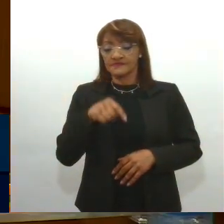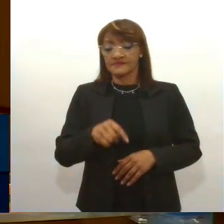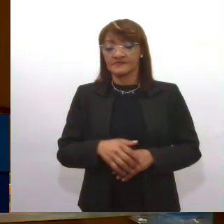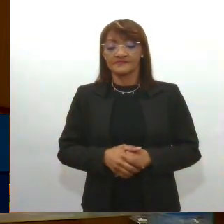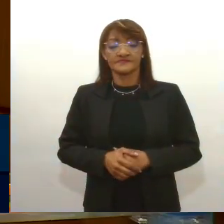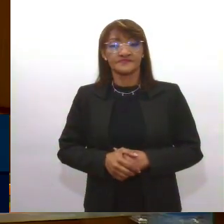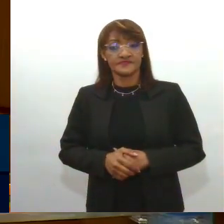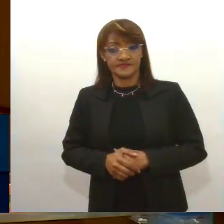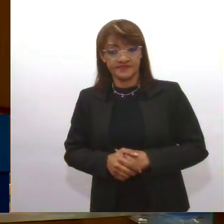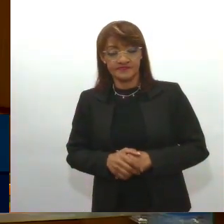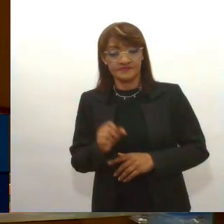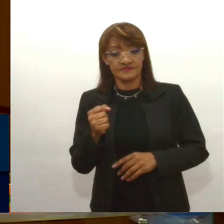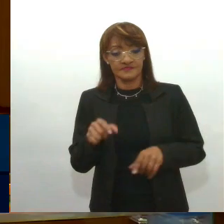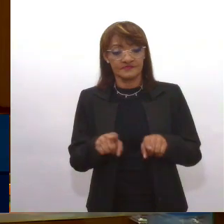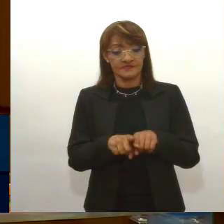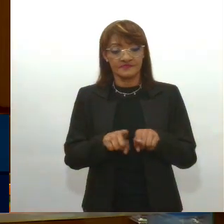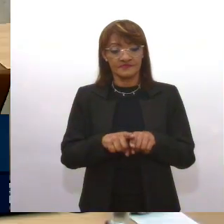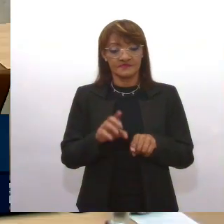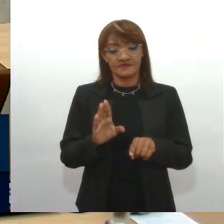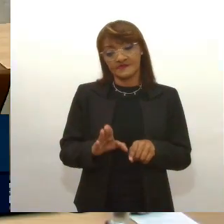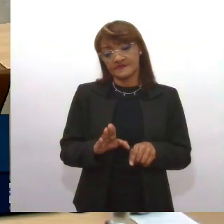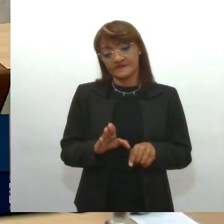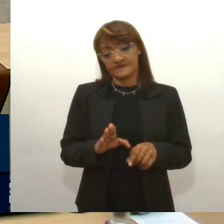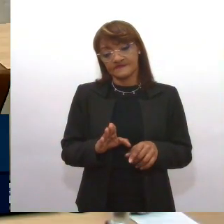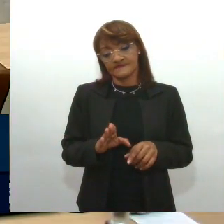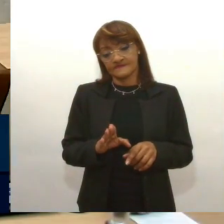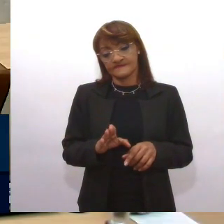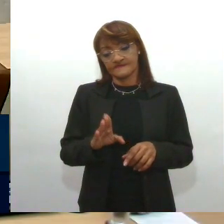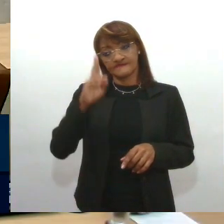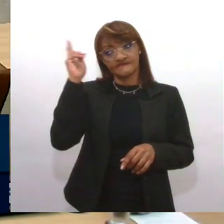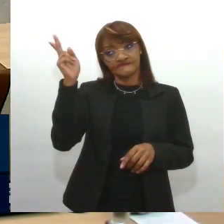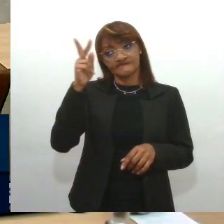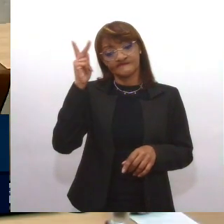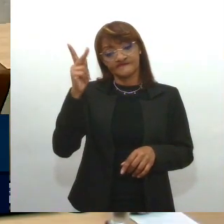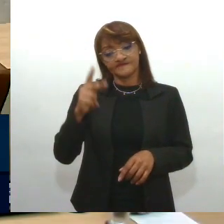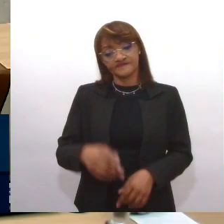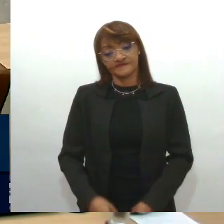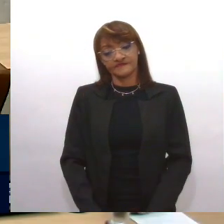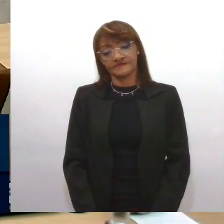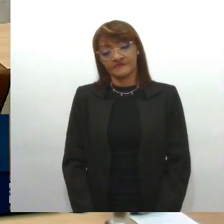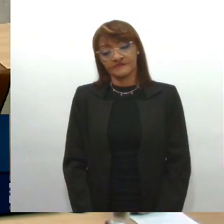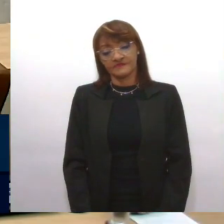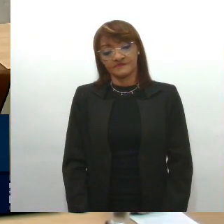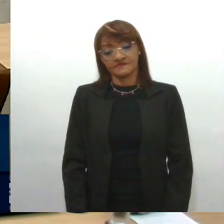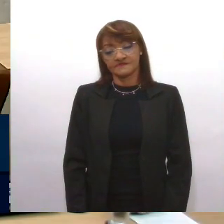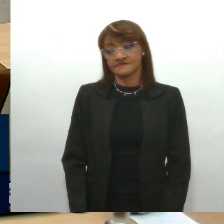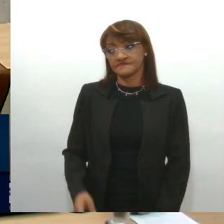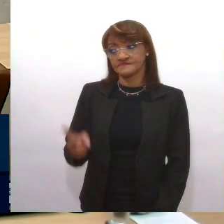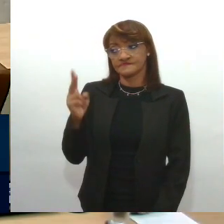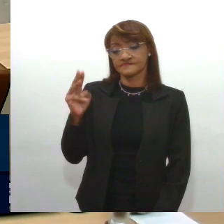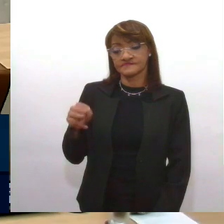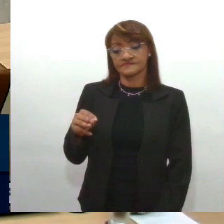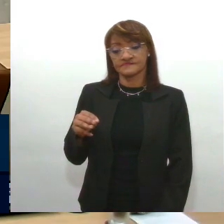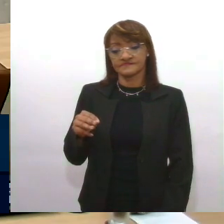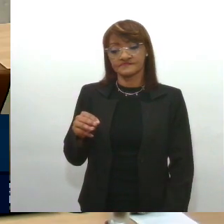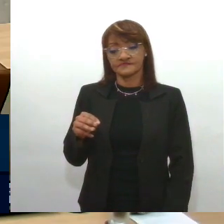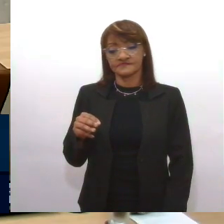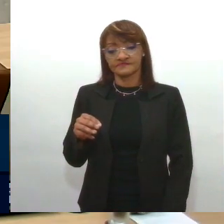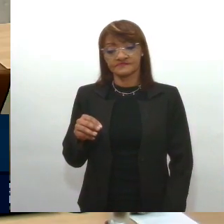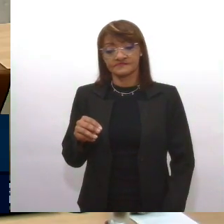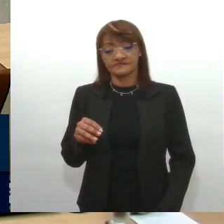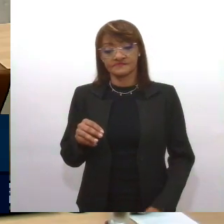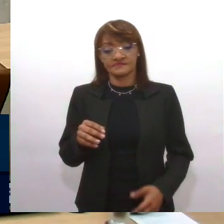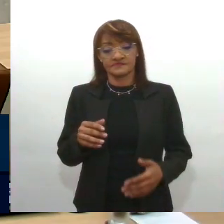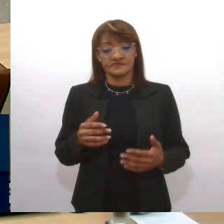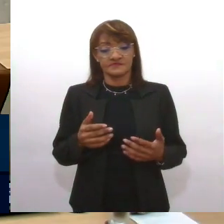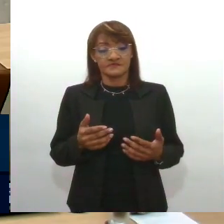e fizemos uma história mais uma vez tem mais dois minutos deputada Obrigada Senor Presidente eh eu